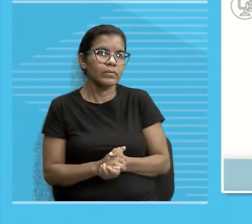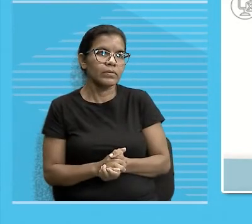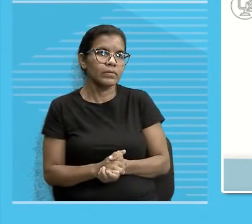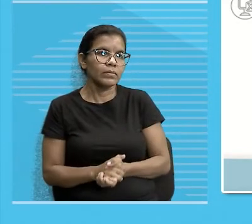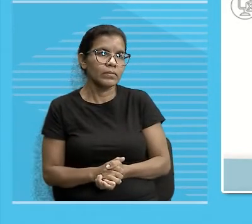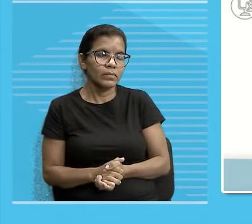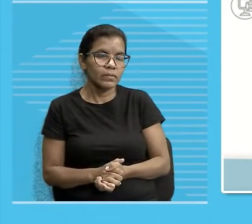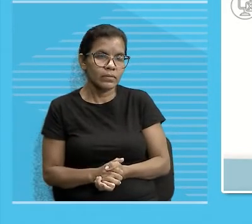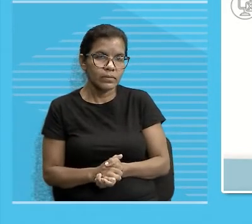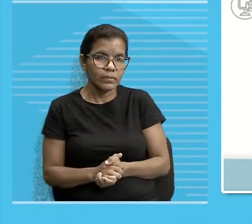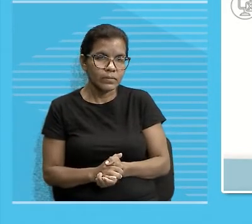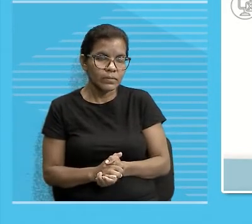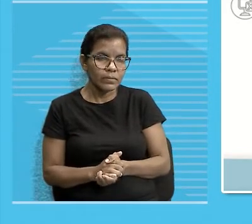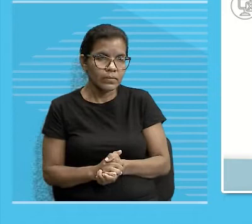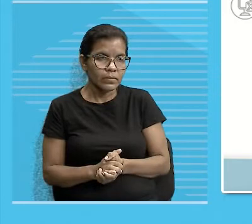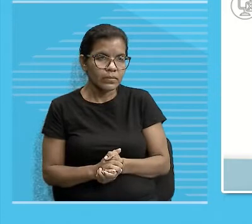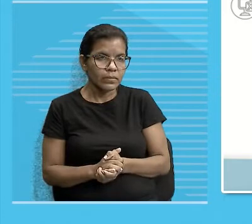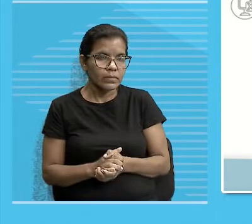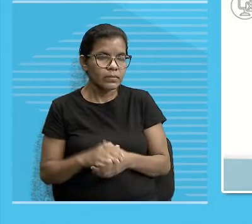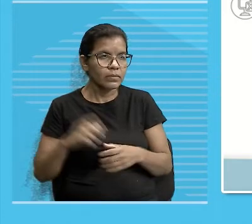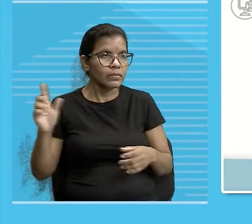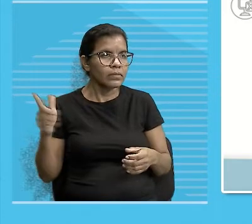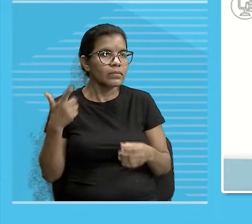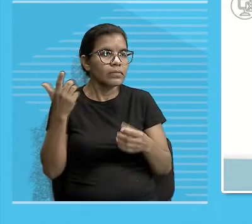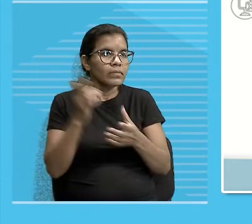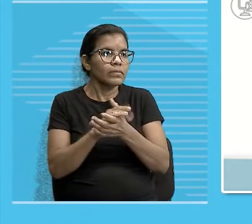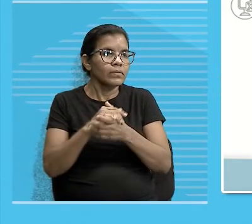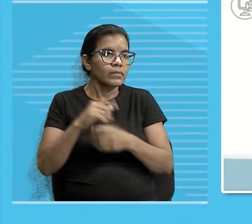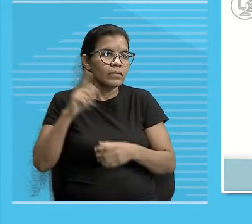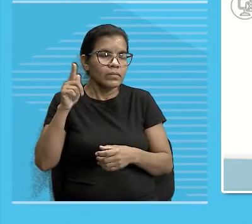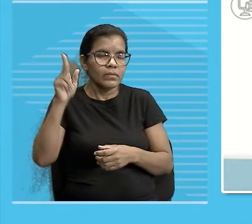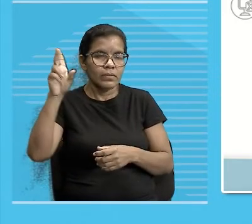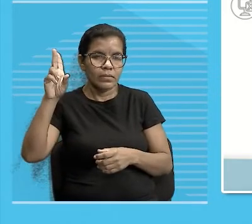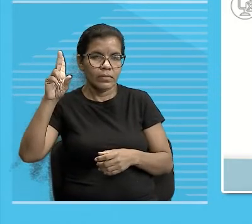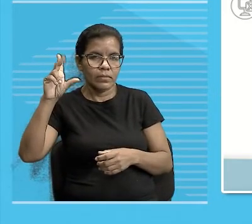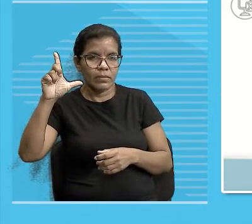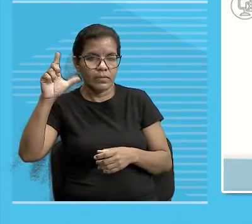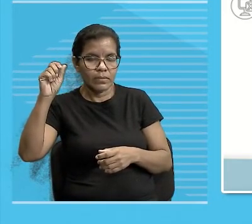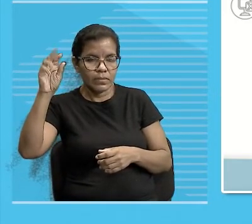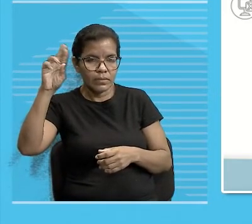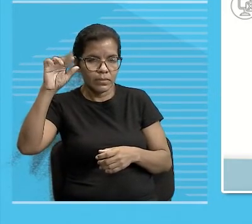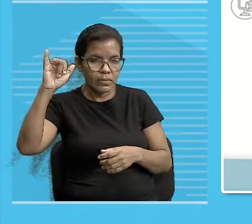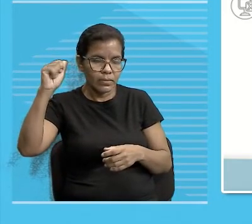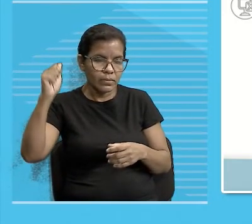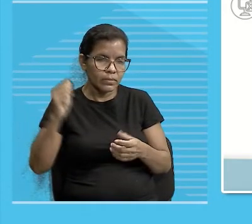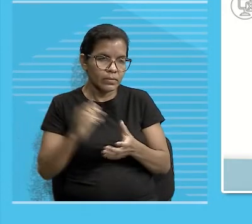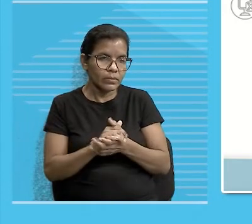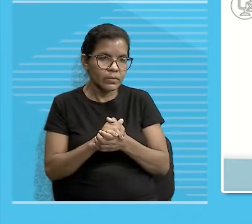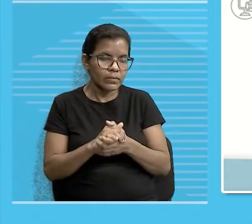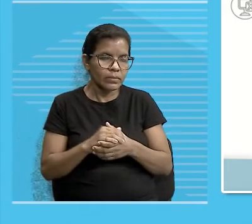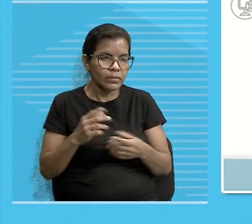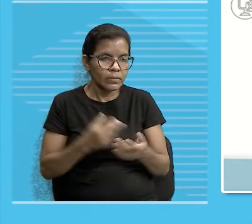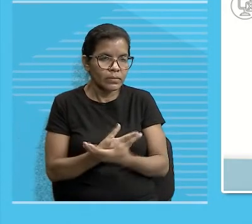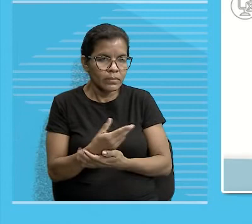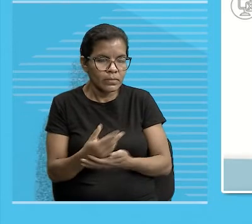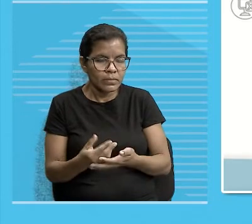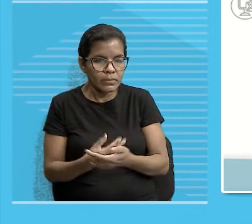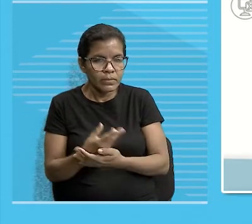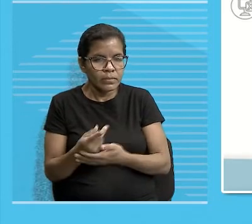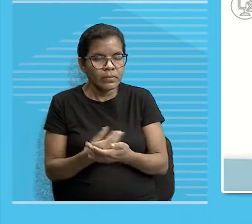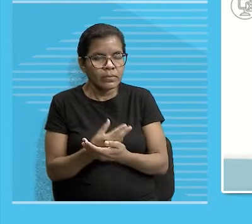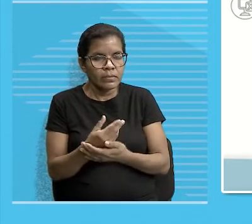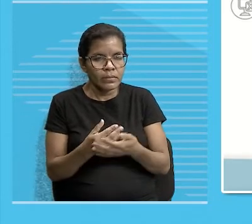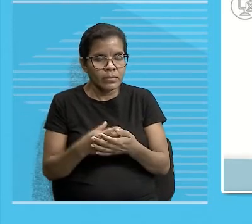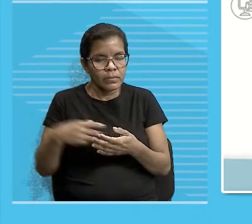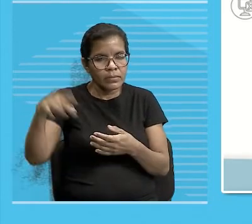bom? Enquanto aí, olha, a glória de Santo Inácio, André Pozzo. Olha a quantidade de santos e anjos que estão subindo